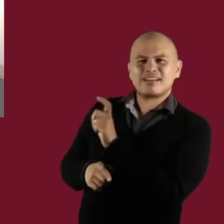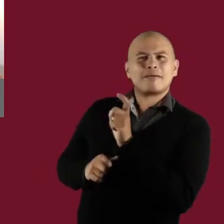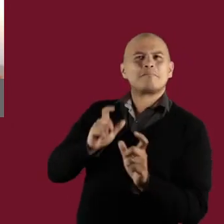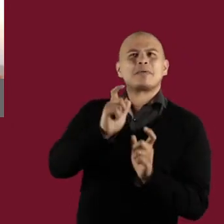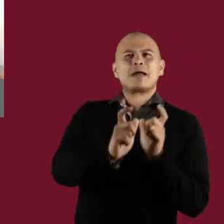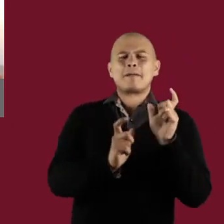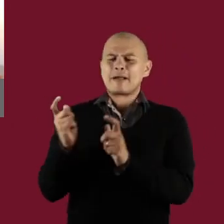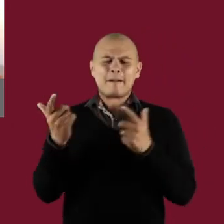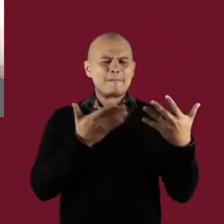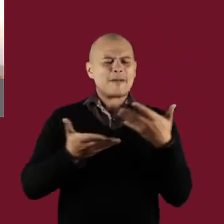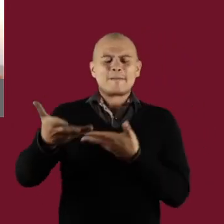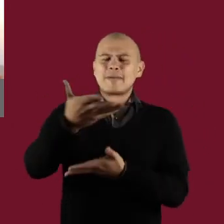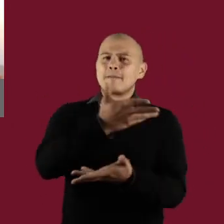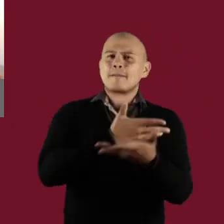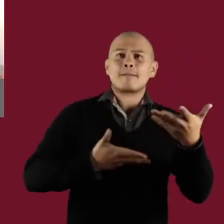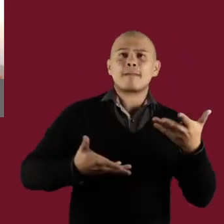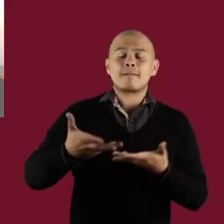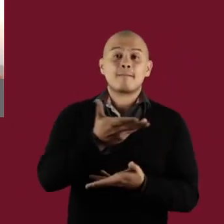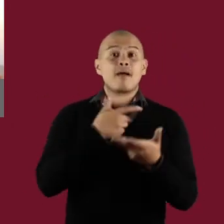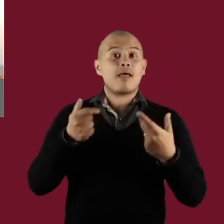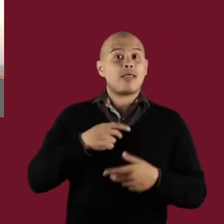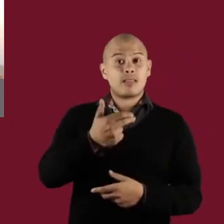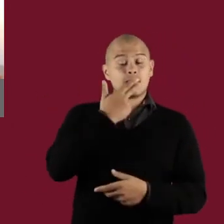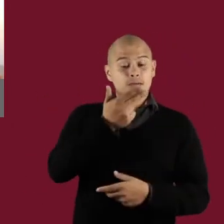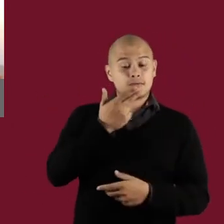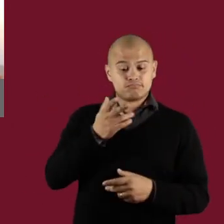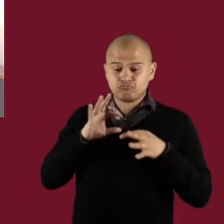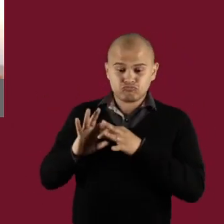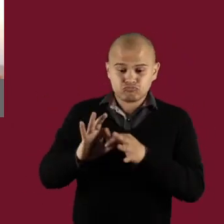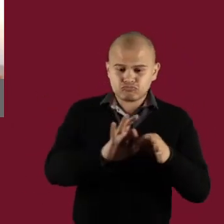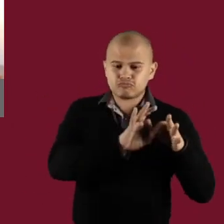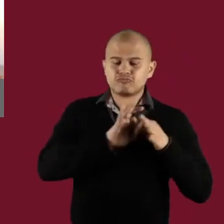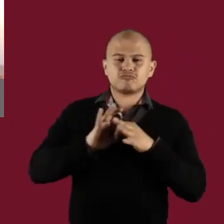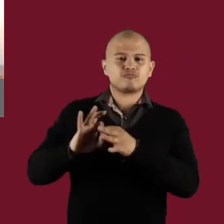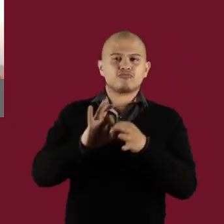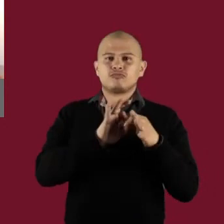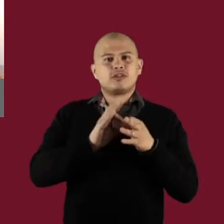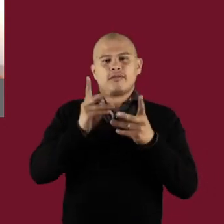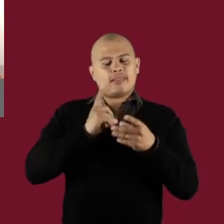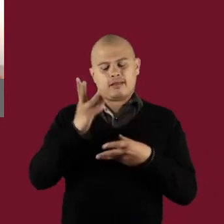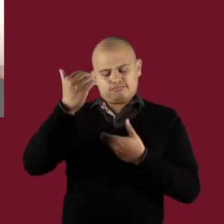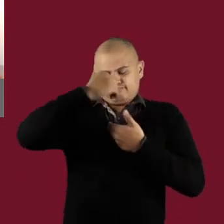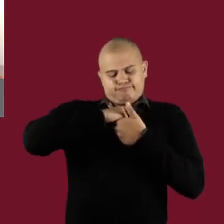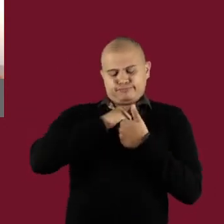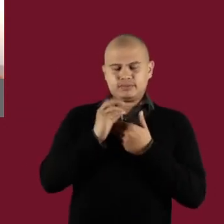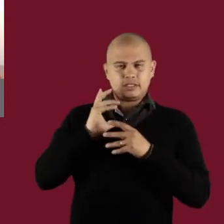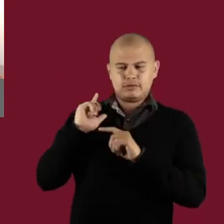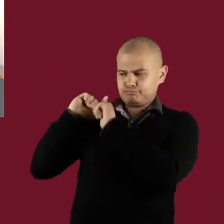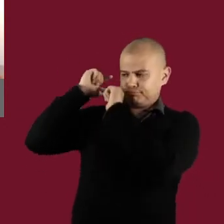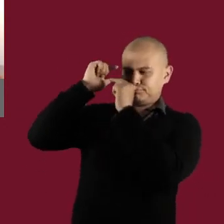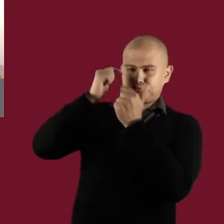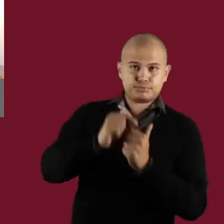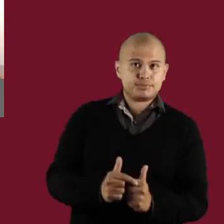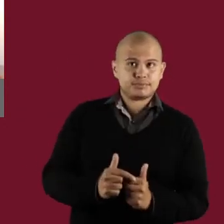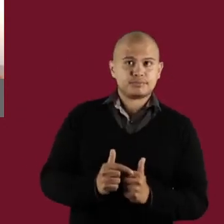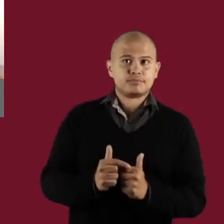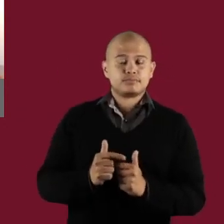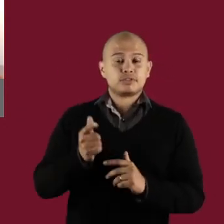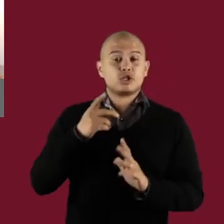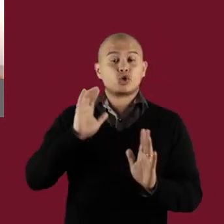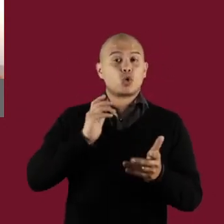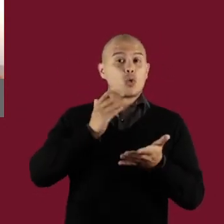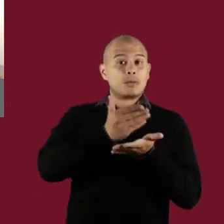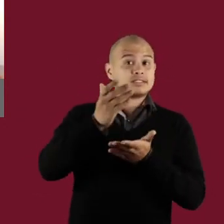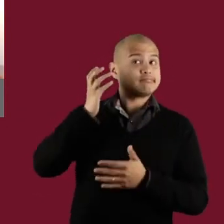essa língua que nos une, que é parte da nossa história. Claro, todos nós começamos no rádio. Eu comecei no rádio com 17 anos,